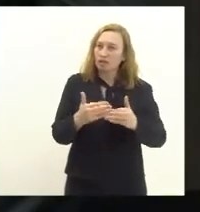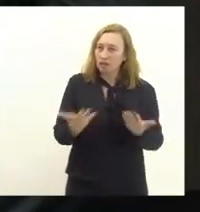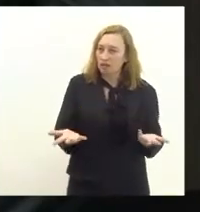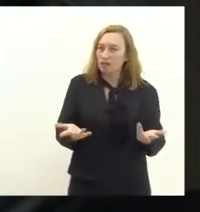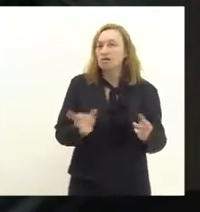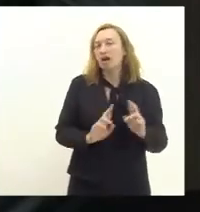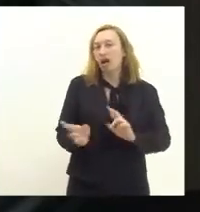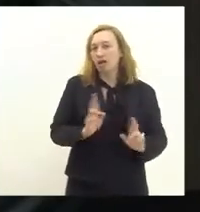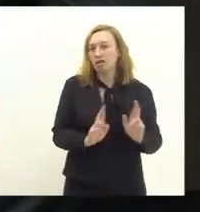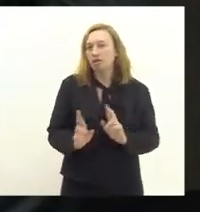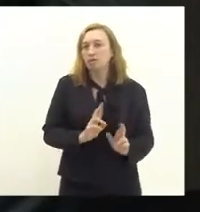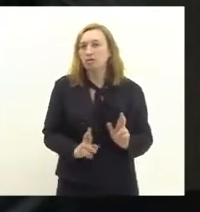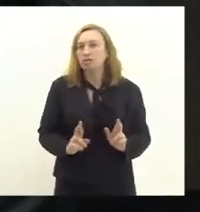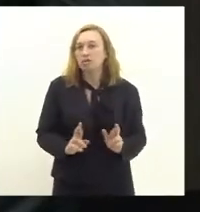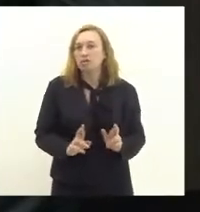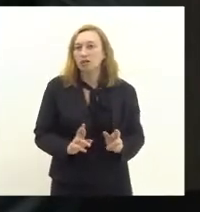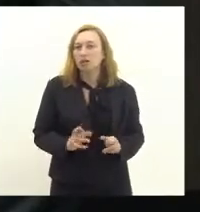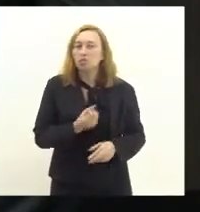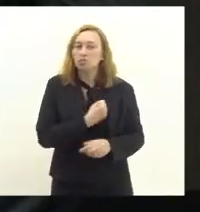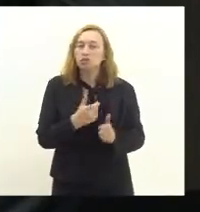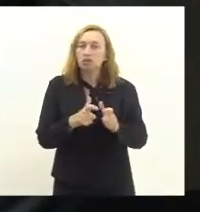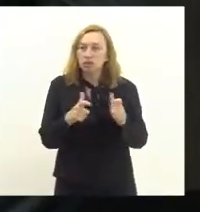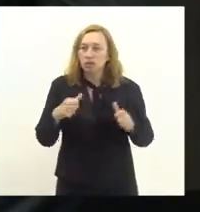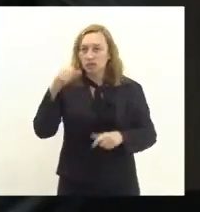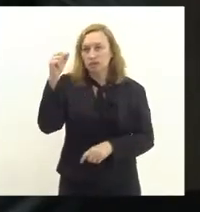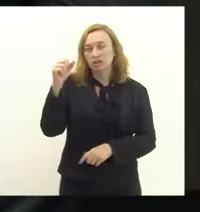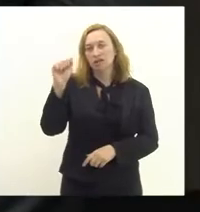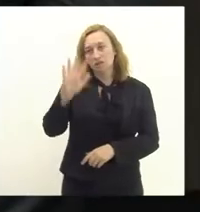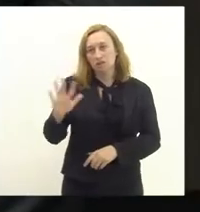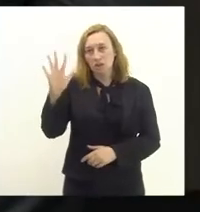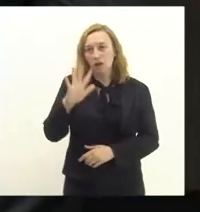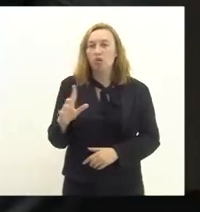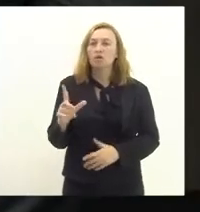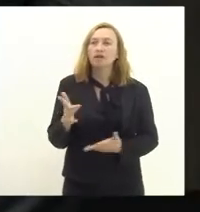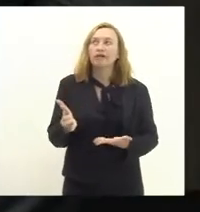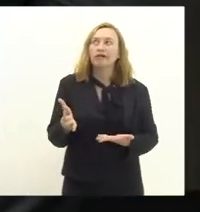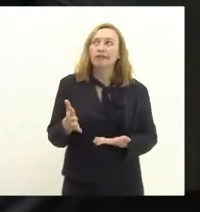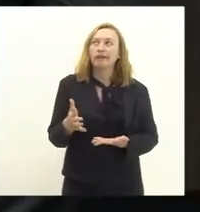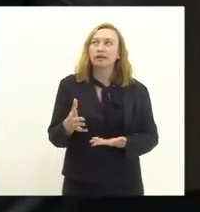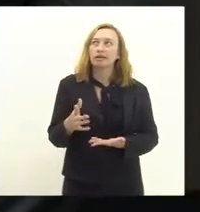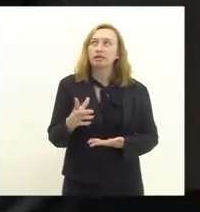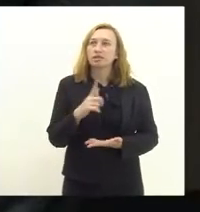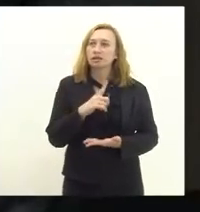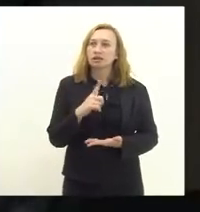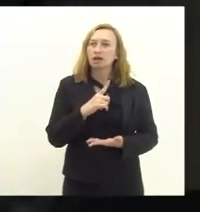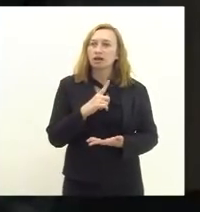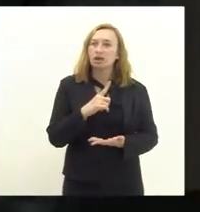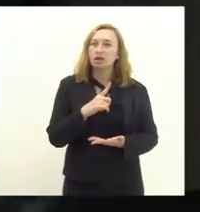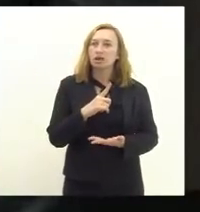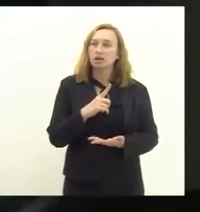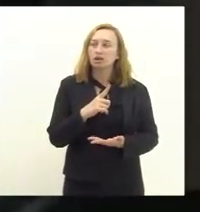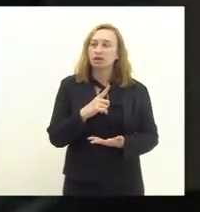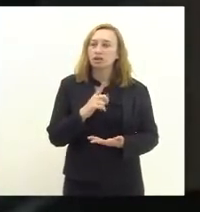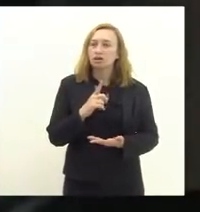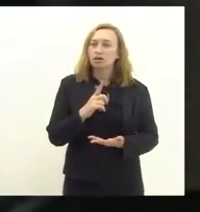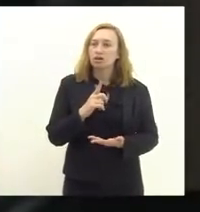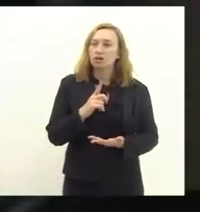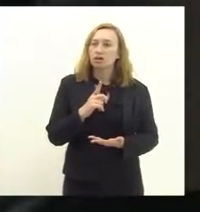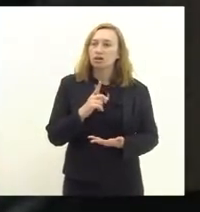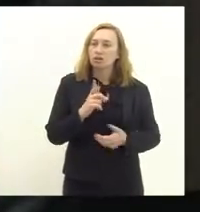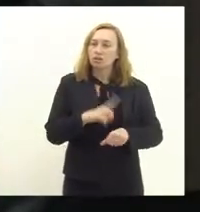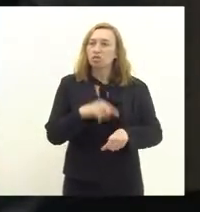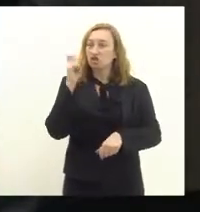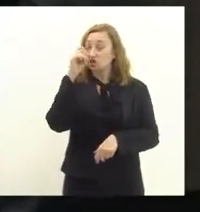em relação à média nacional. A gente tem um quadro e um cenário muito duro,